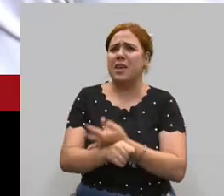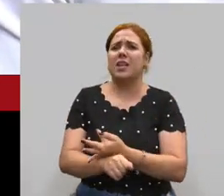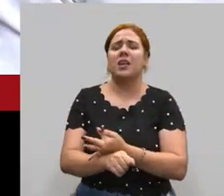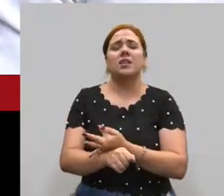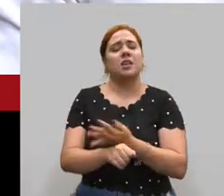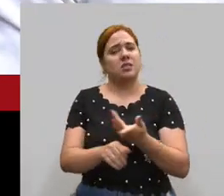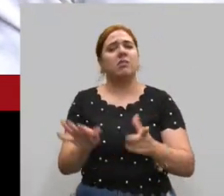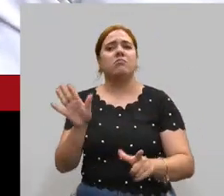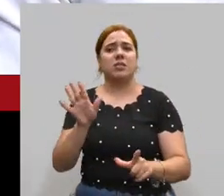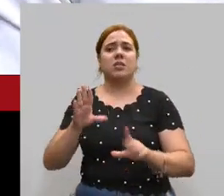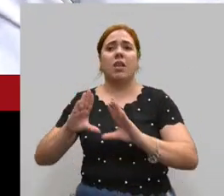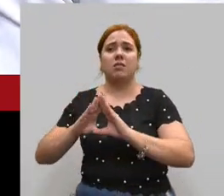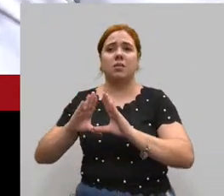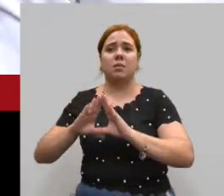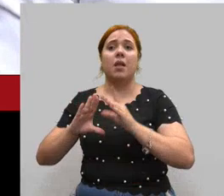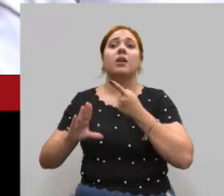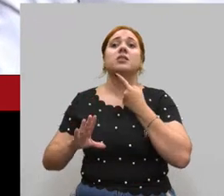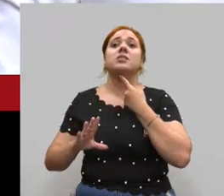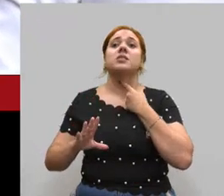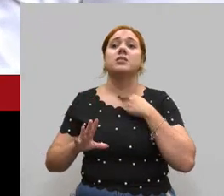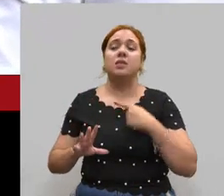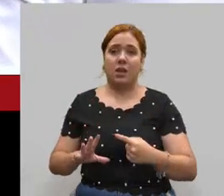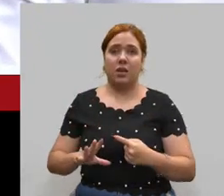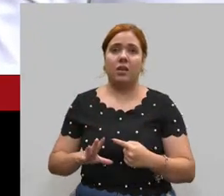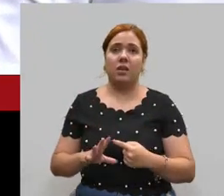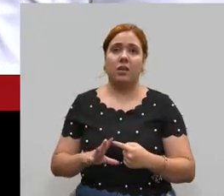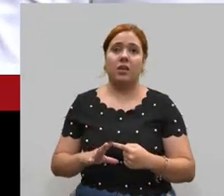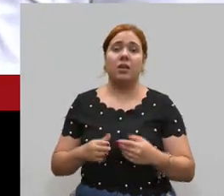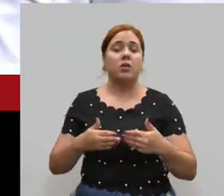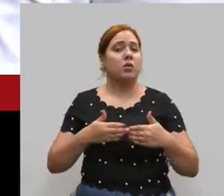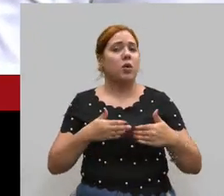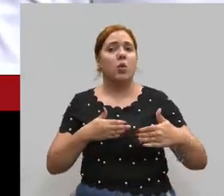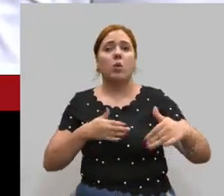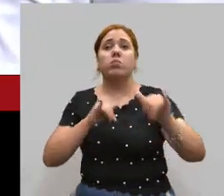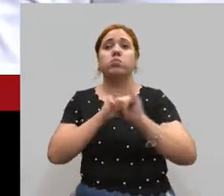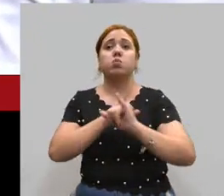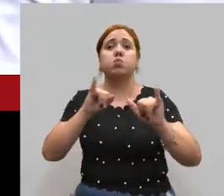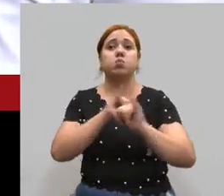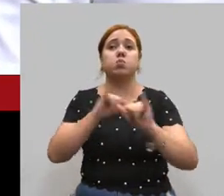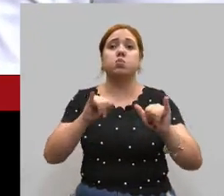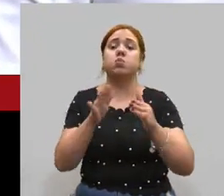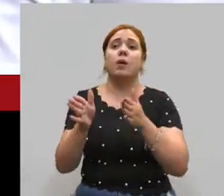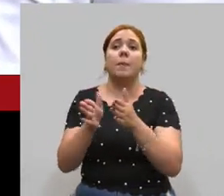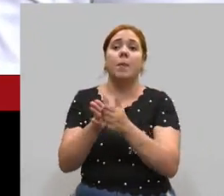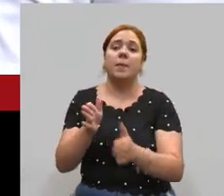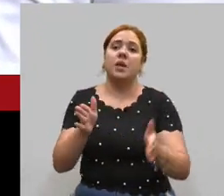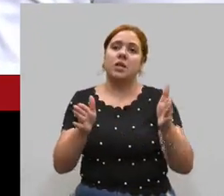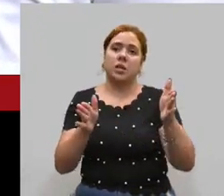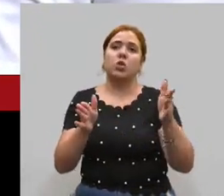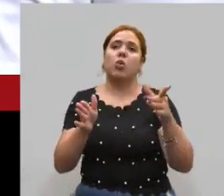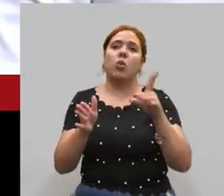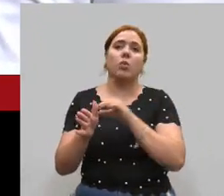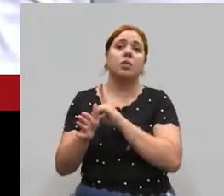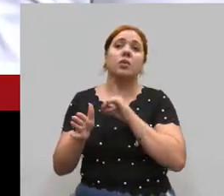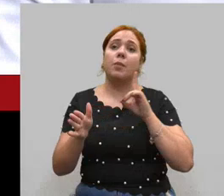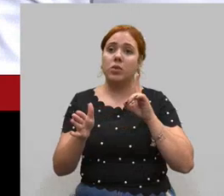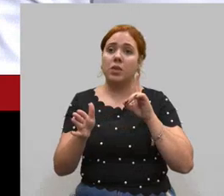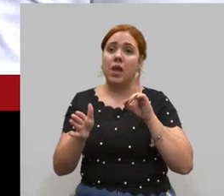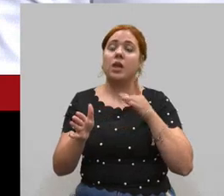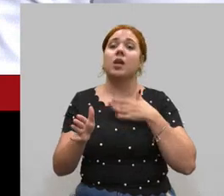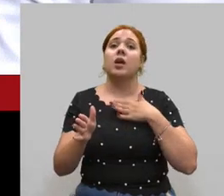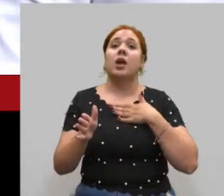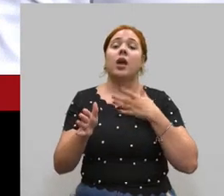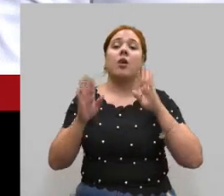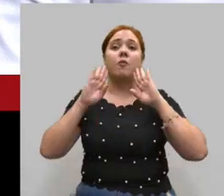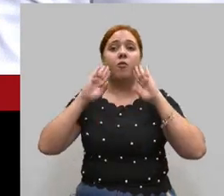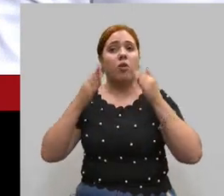Legislativa eu falo muito isso E durante toda a minha campanha durante todo o nosso mandato uma das minhas pautas é trabalhar principalmente para as pessoas